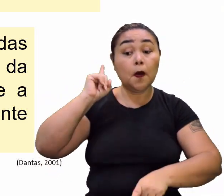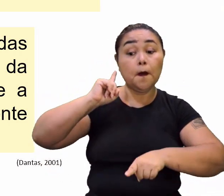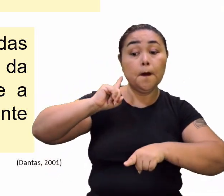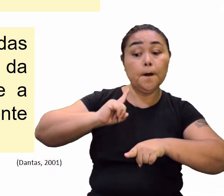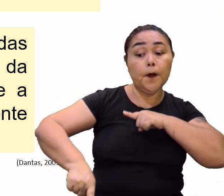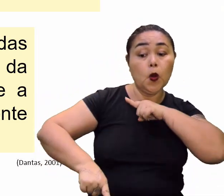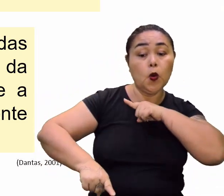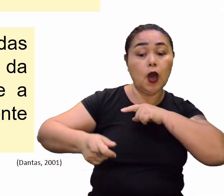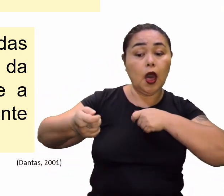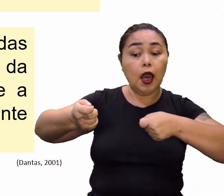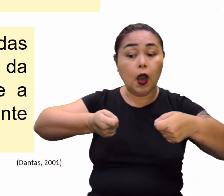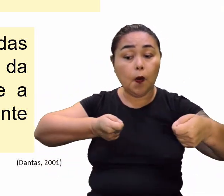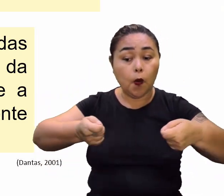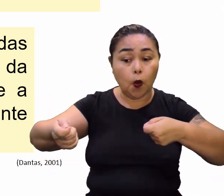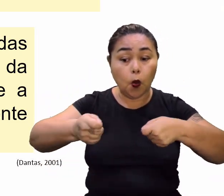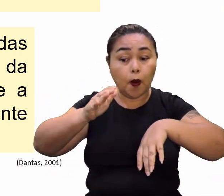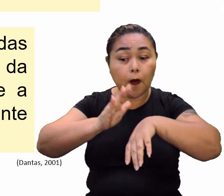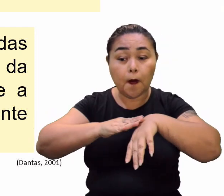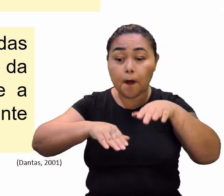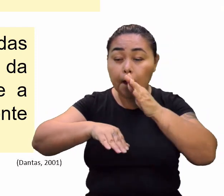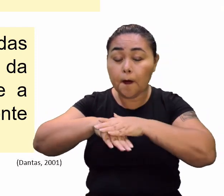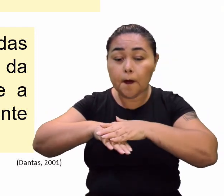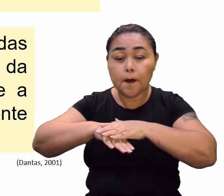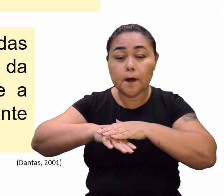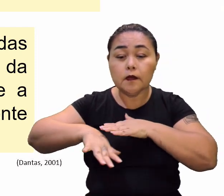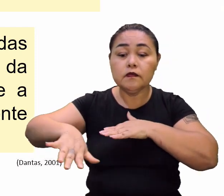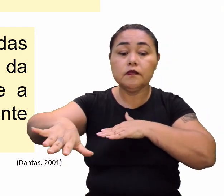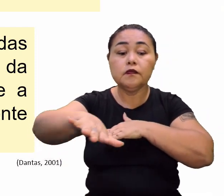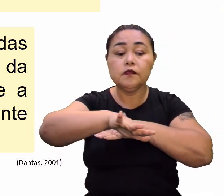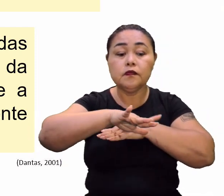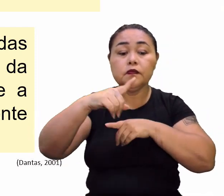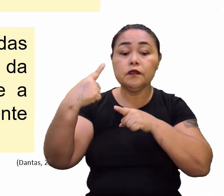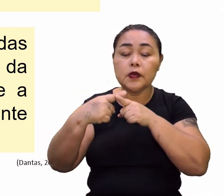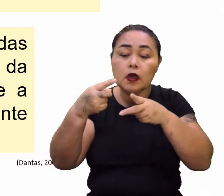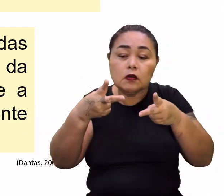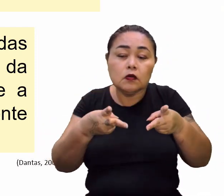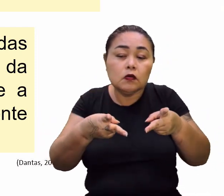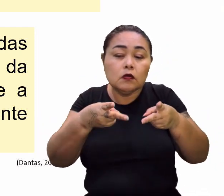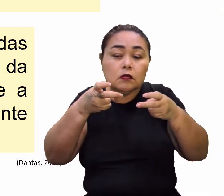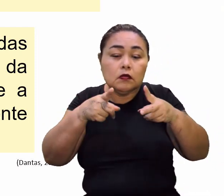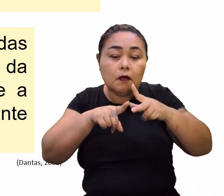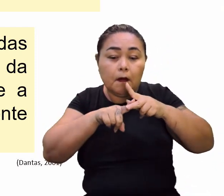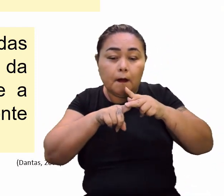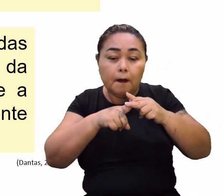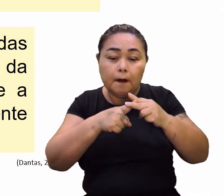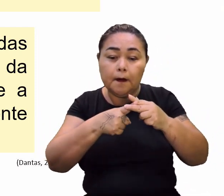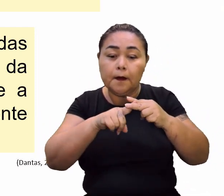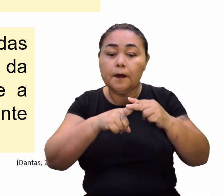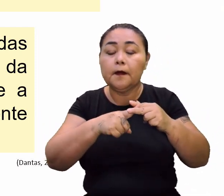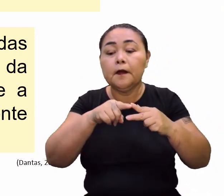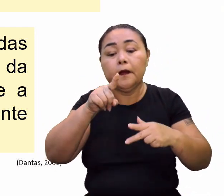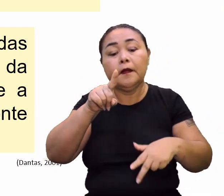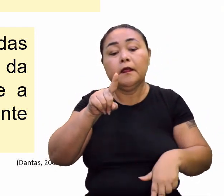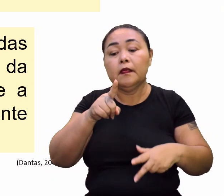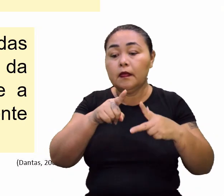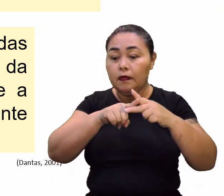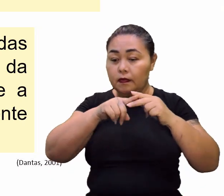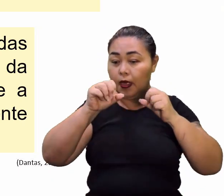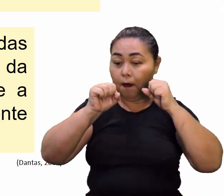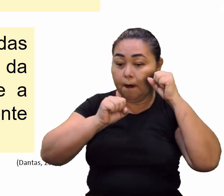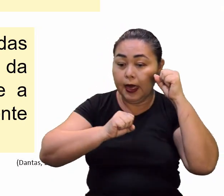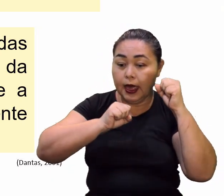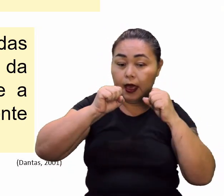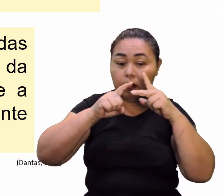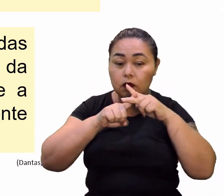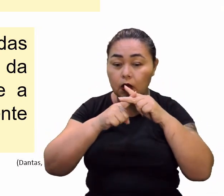proibiu a garimpagem manual, sob a alegação de que a exploração mecanizada